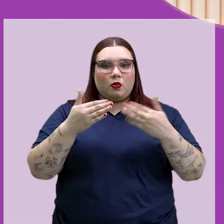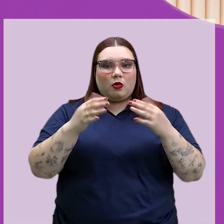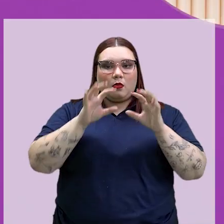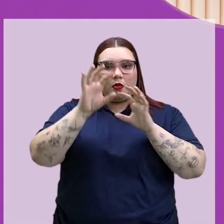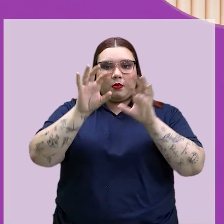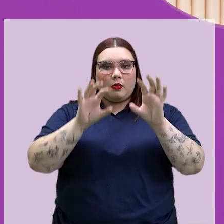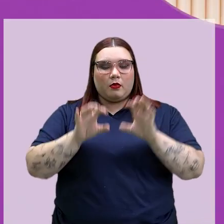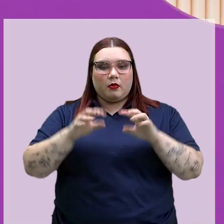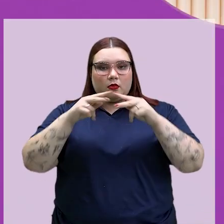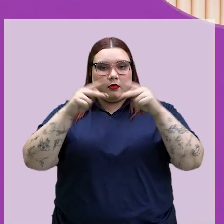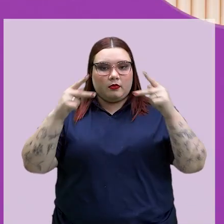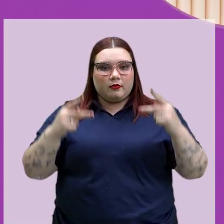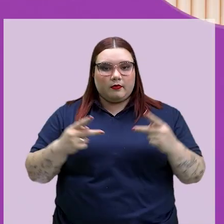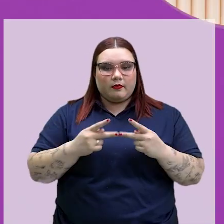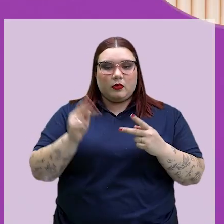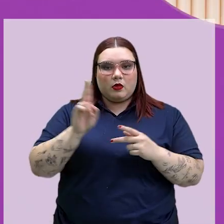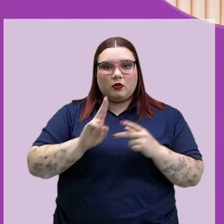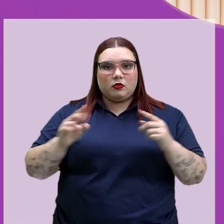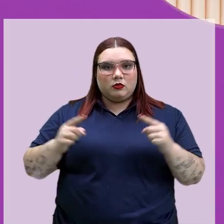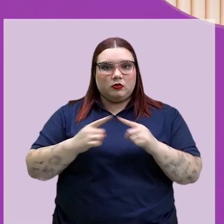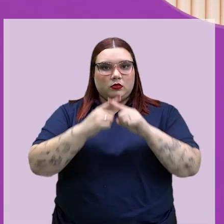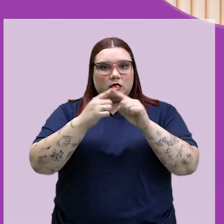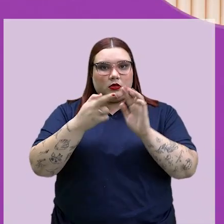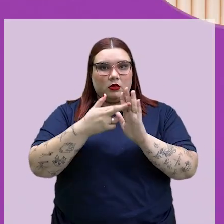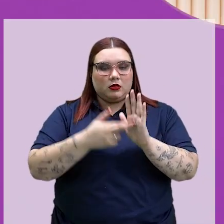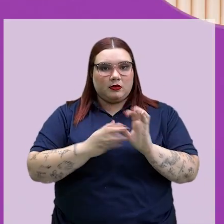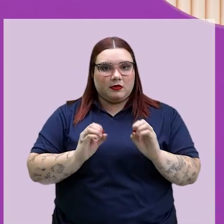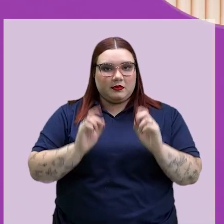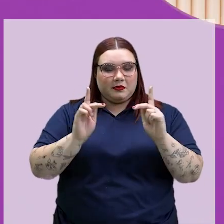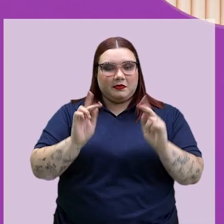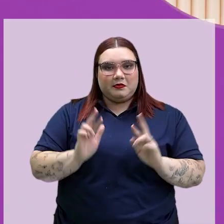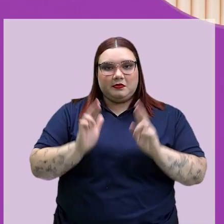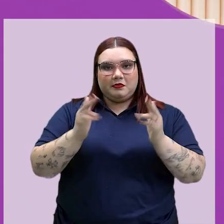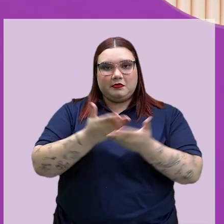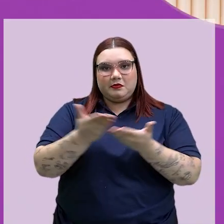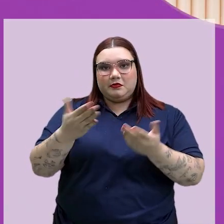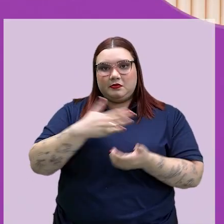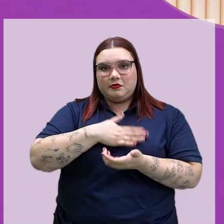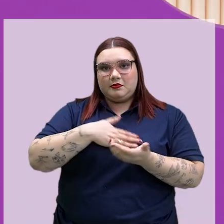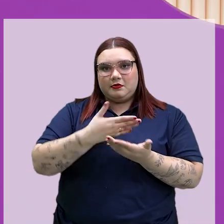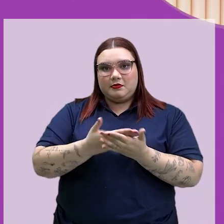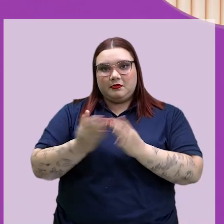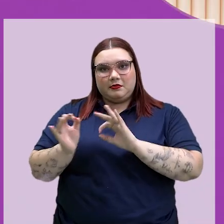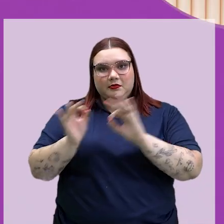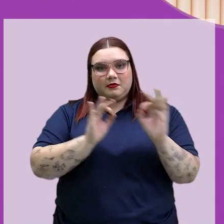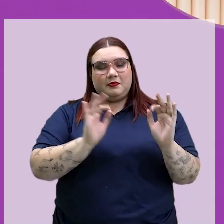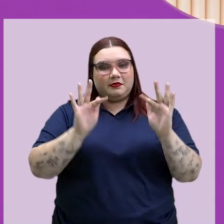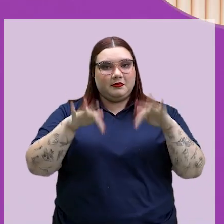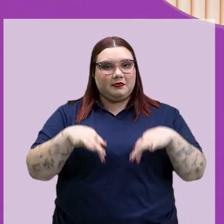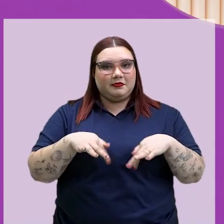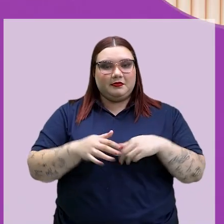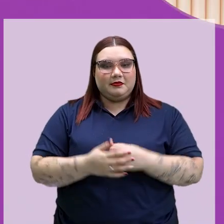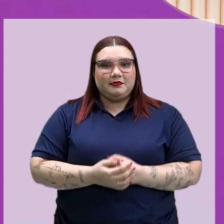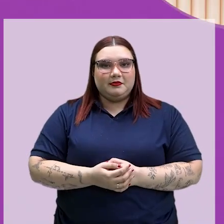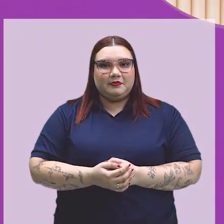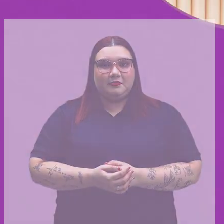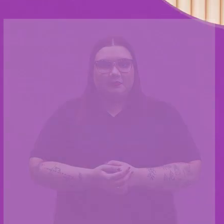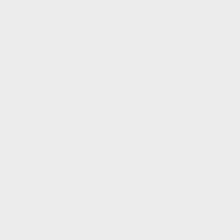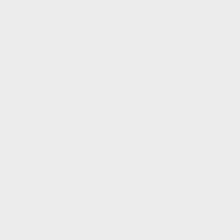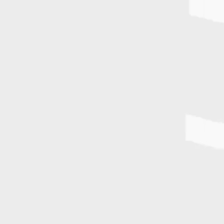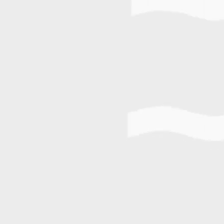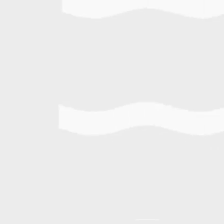setor usando sempre a regra de 3. Então, eu espero que essa aula tenha sido bastante esclarecedora para você e até o nosso próximo encontro.